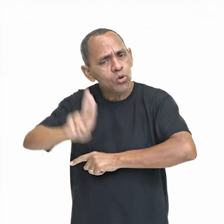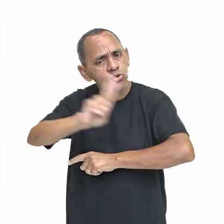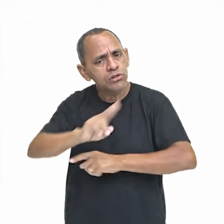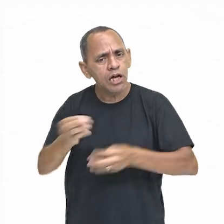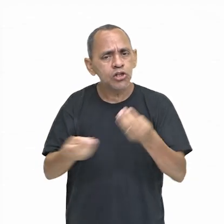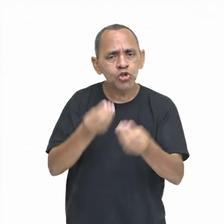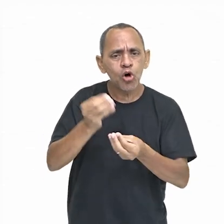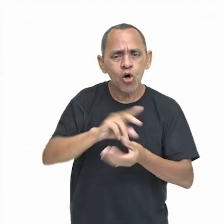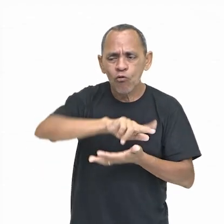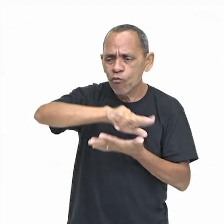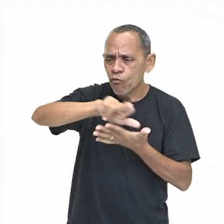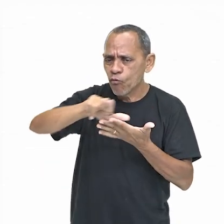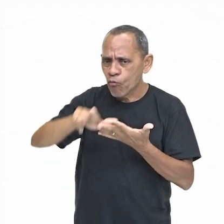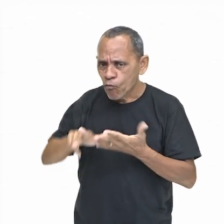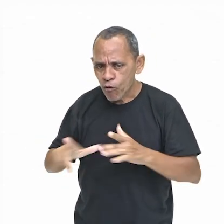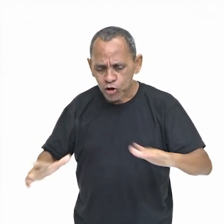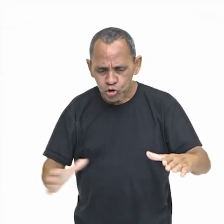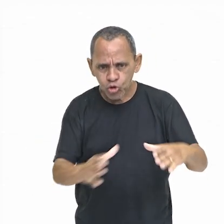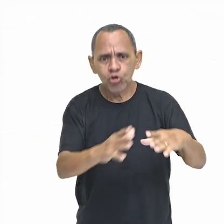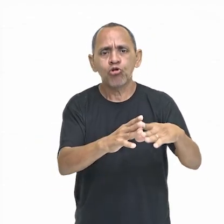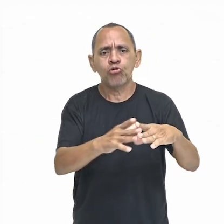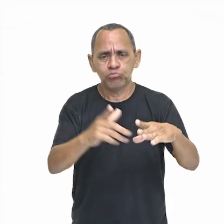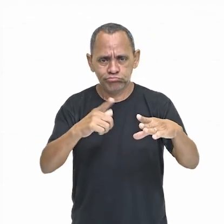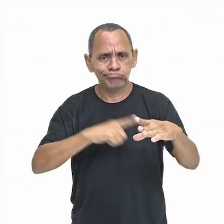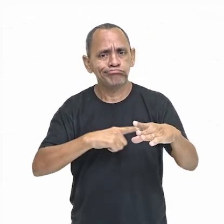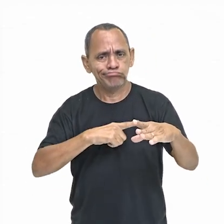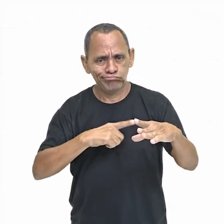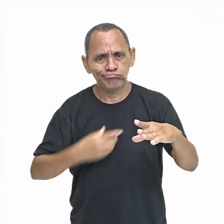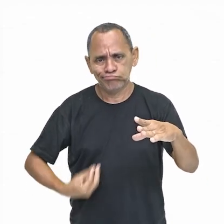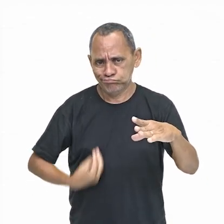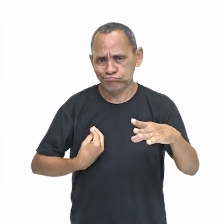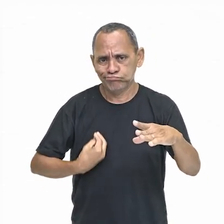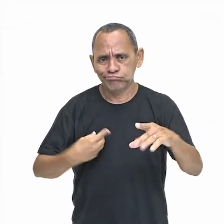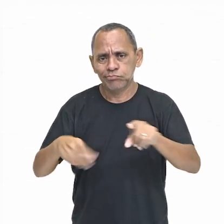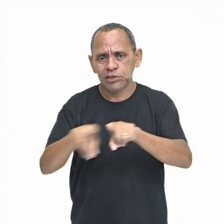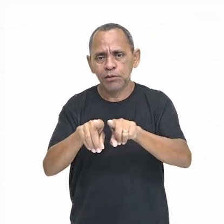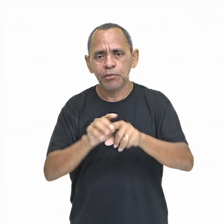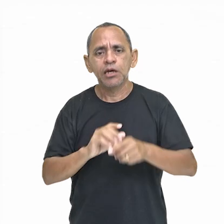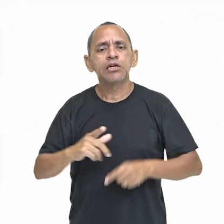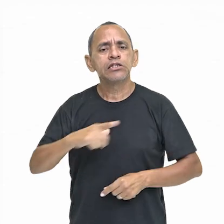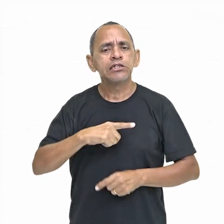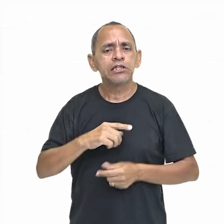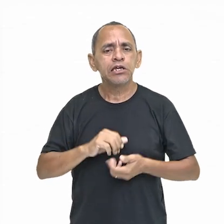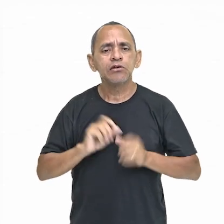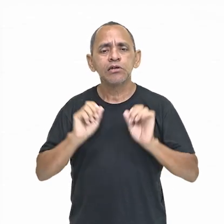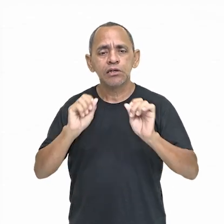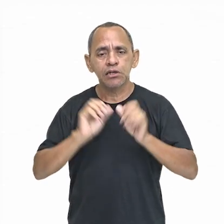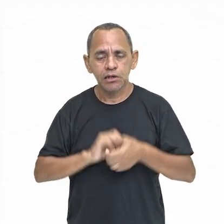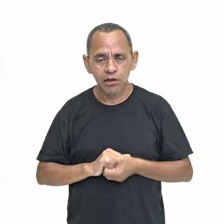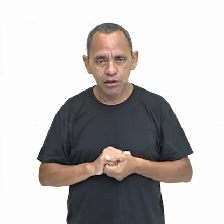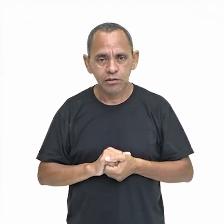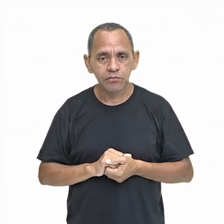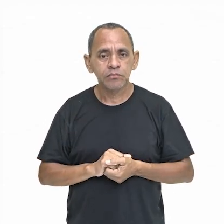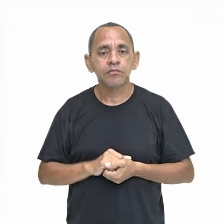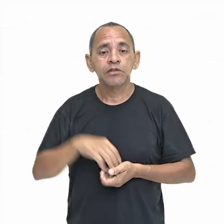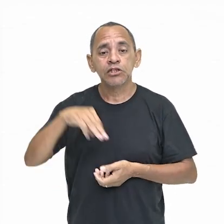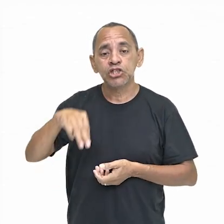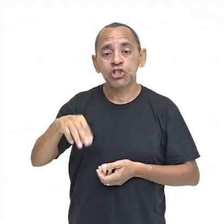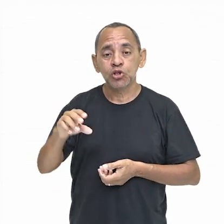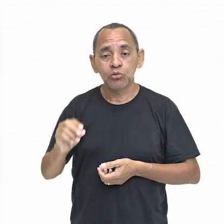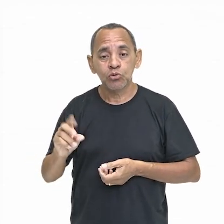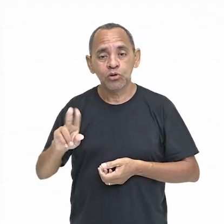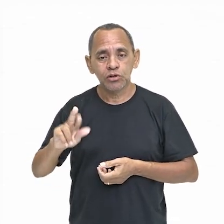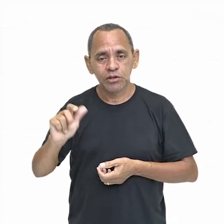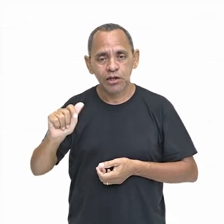aos diferentes grupos existentes em uma sociedade e têm, portanto, um caráter abstrato, como a moral e a